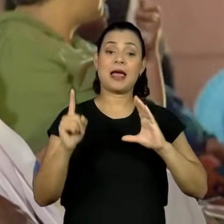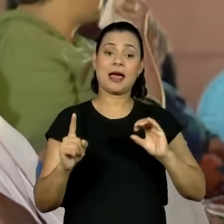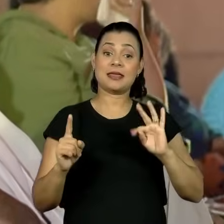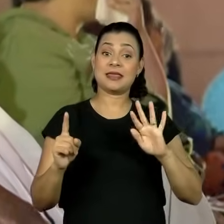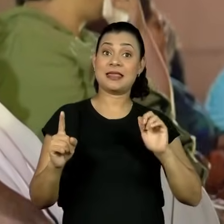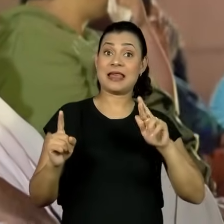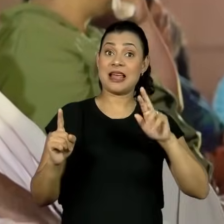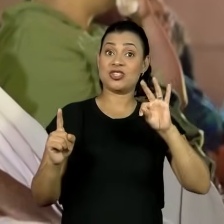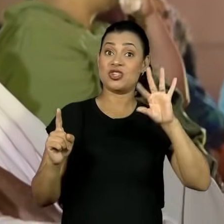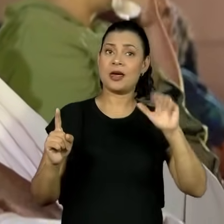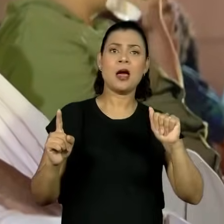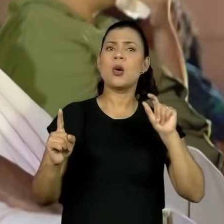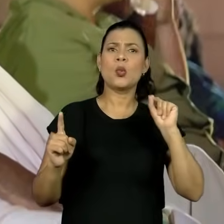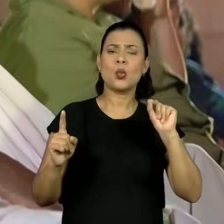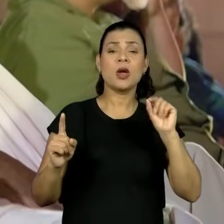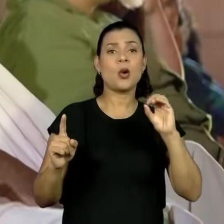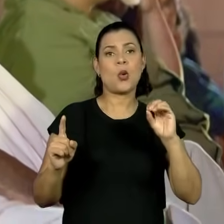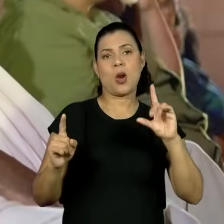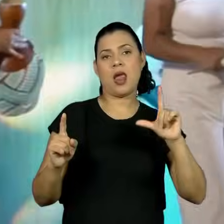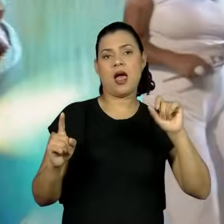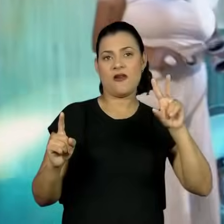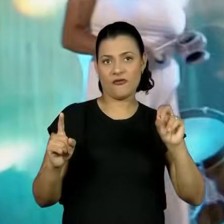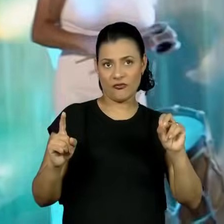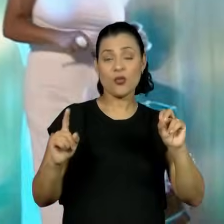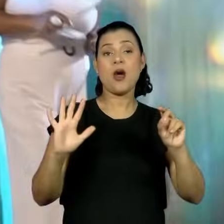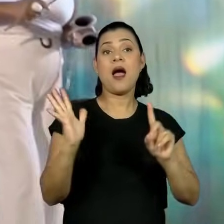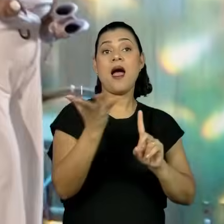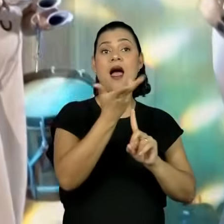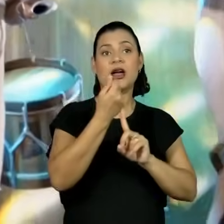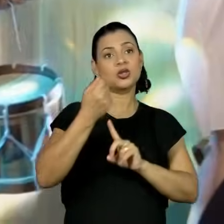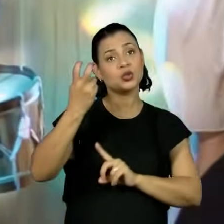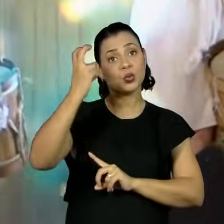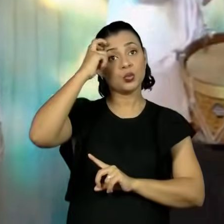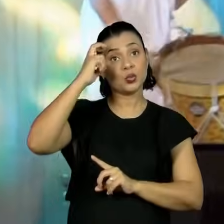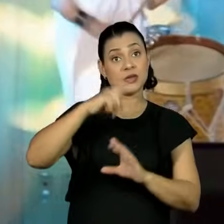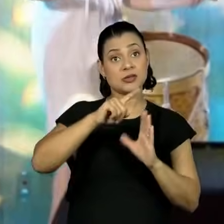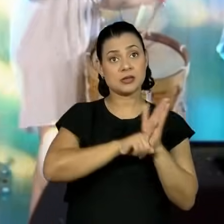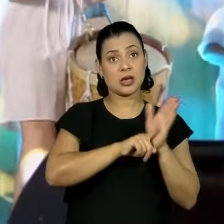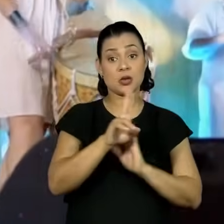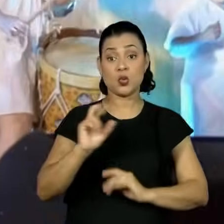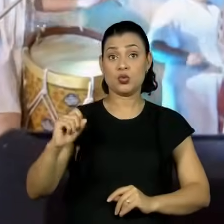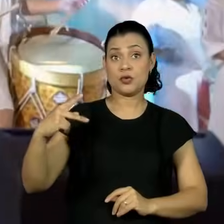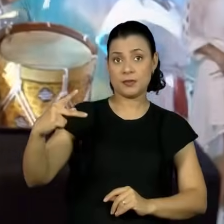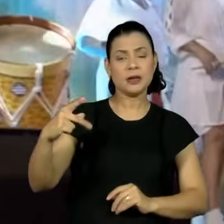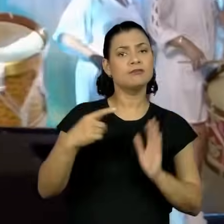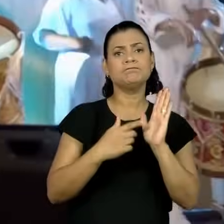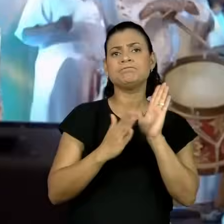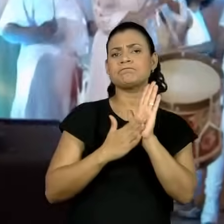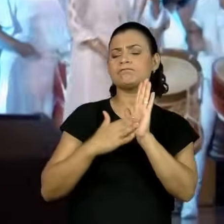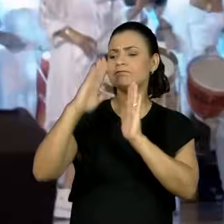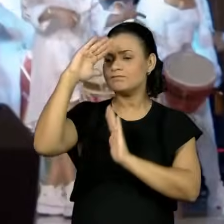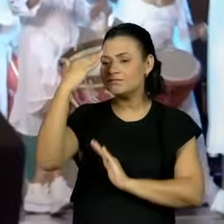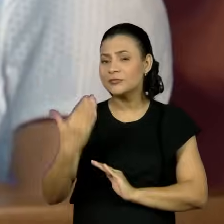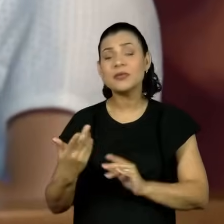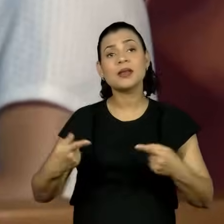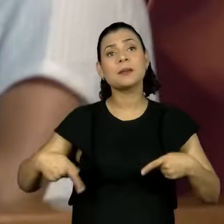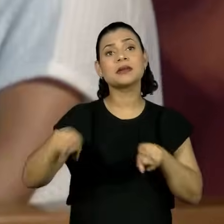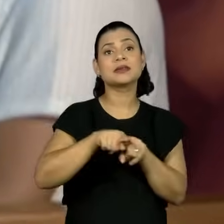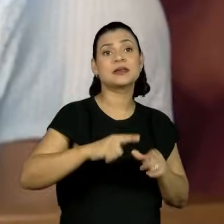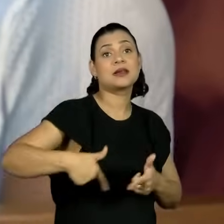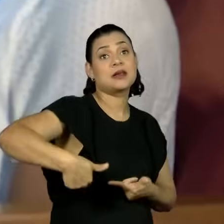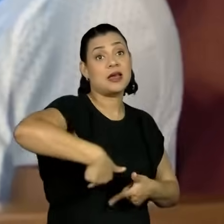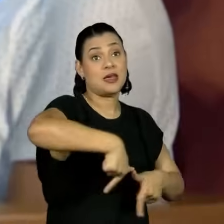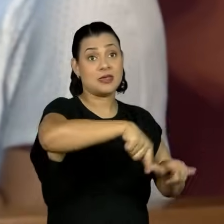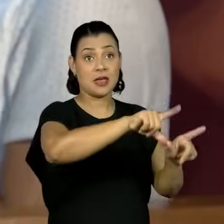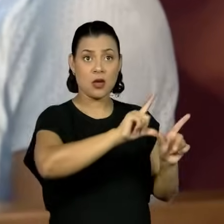na Cátedra Olavo Setúbal de Arte, Cultura e Ciência da Universidade de São Paulo, em parceria com o Itaú Cultural.